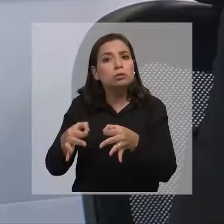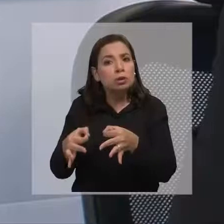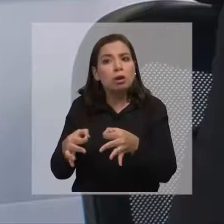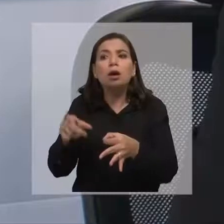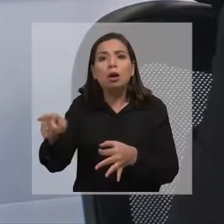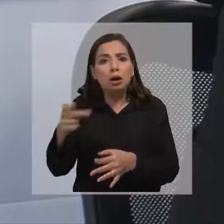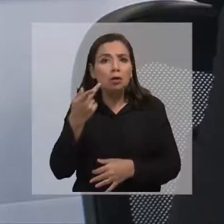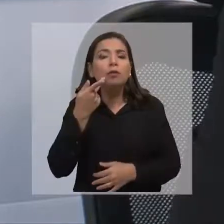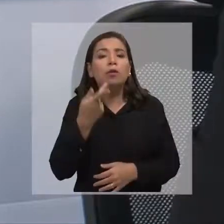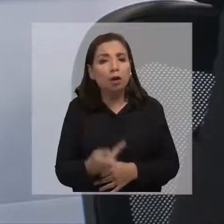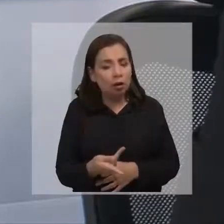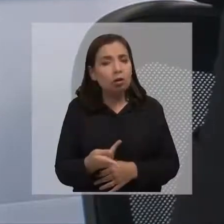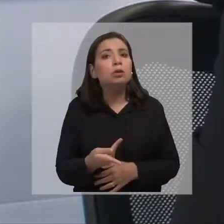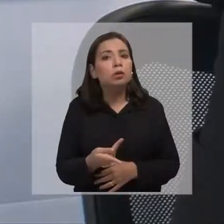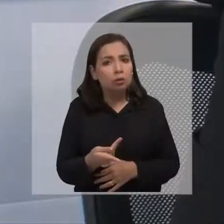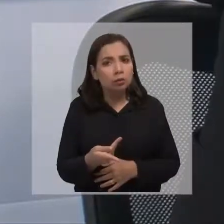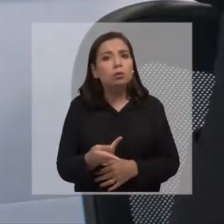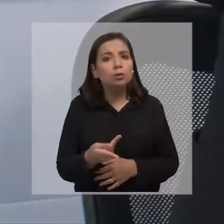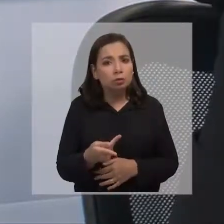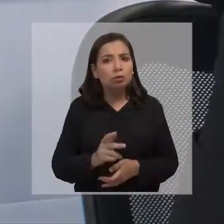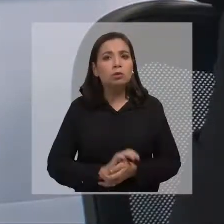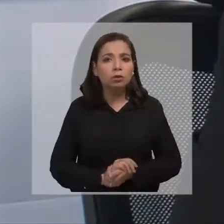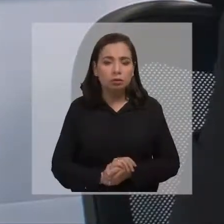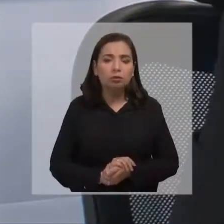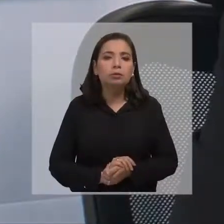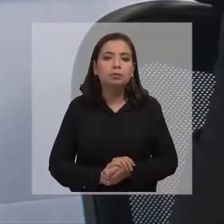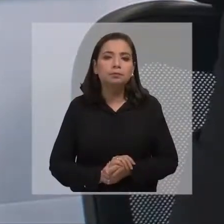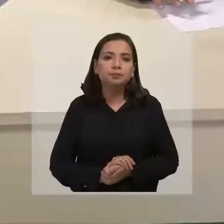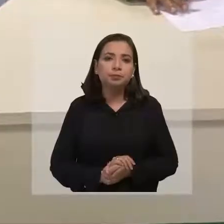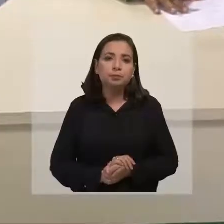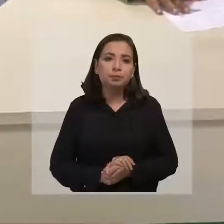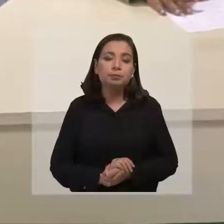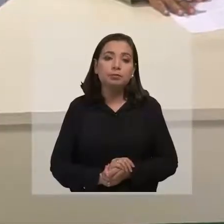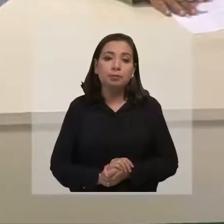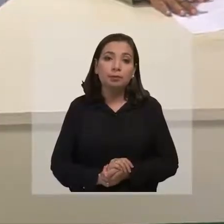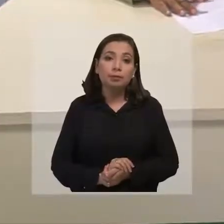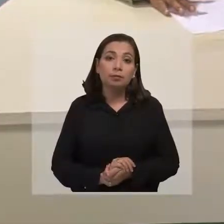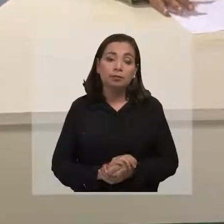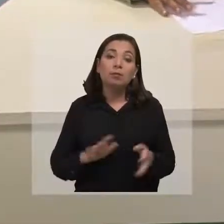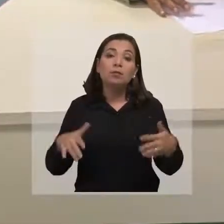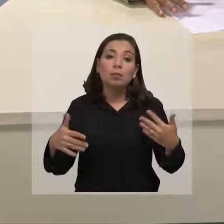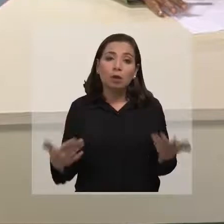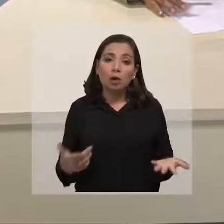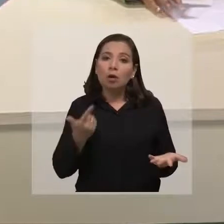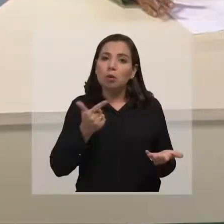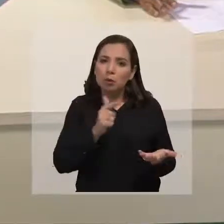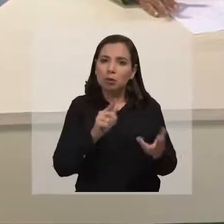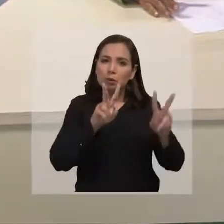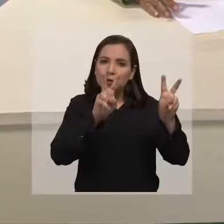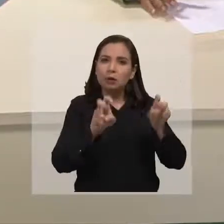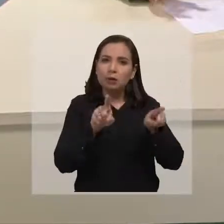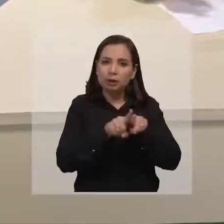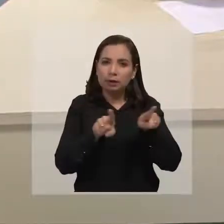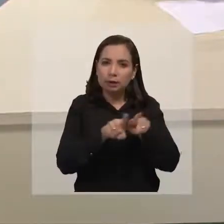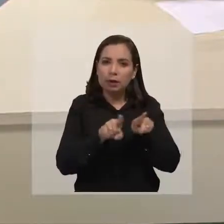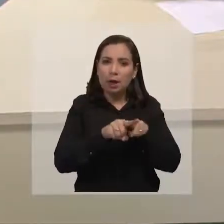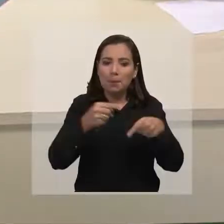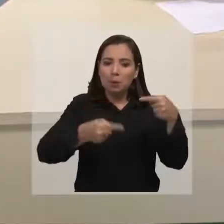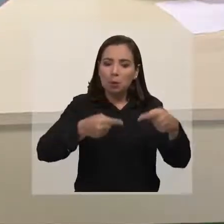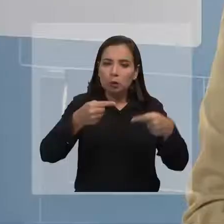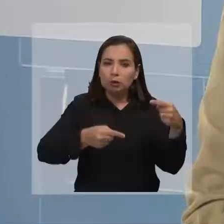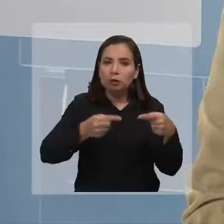ele ia embora, né? Ali não se aprendia nenhum cargo. Isto. E um outro aspecto que é de política externa, de